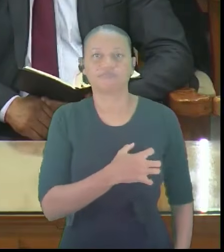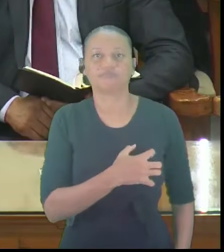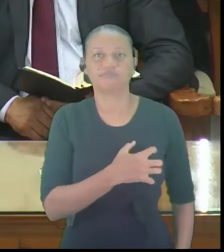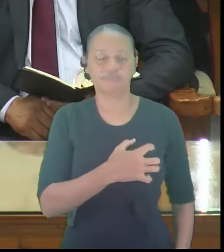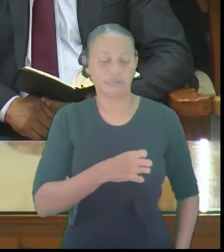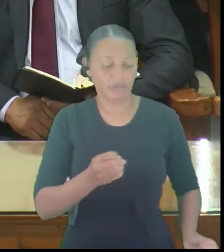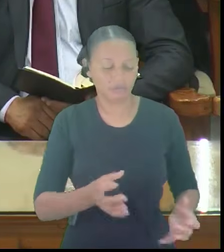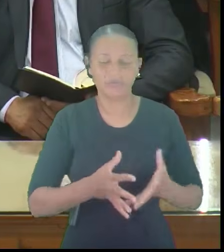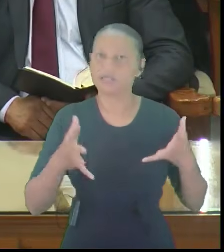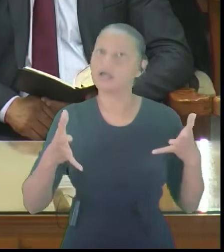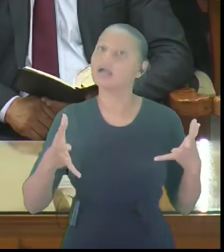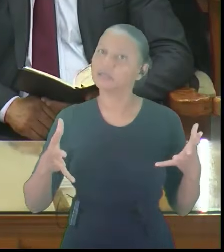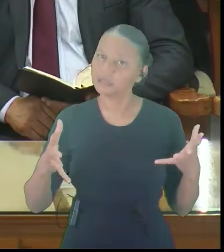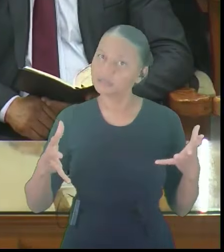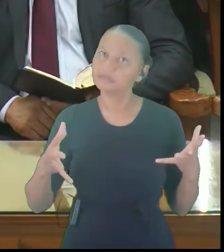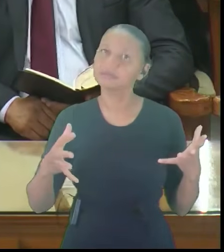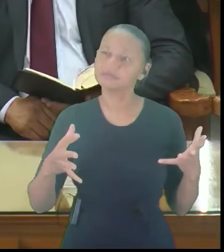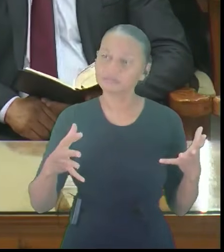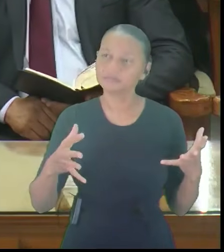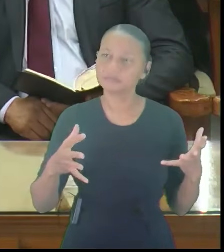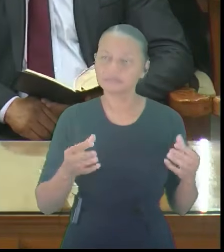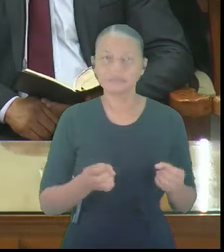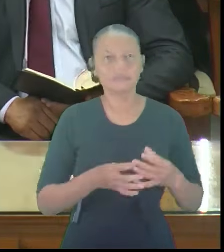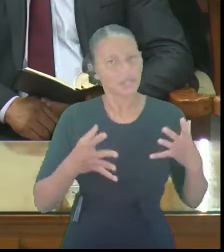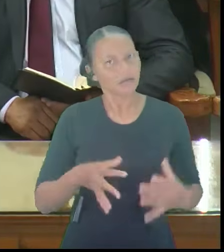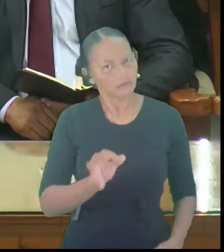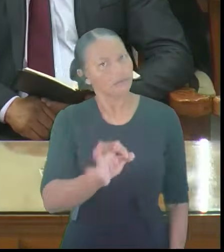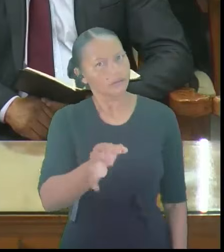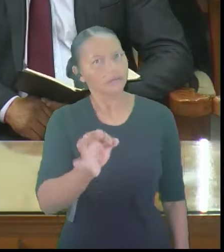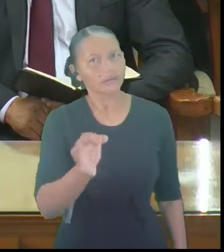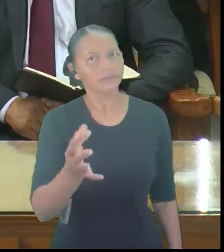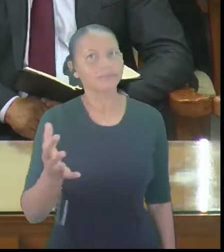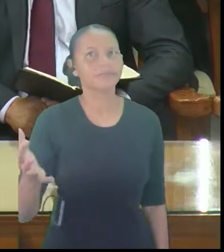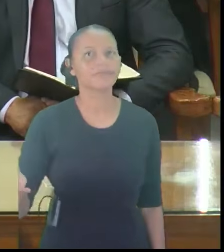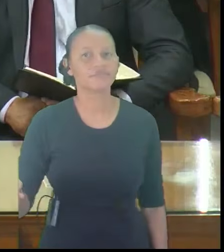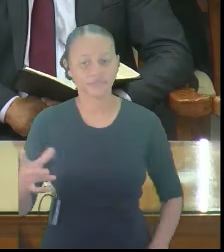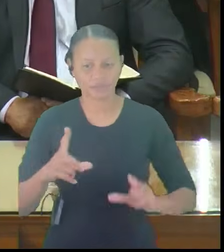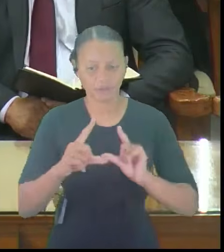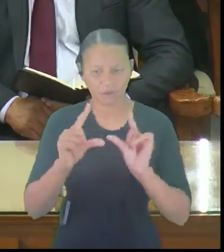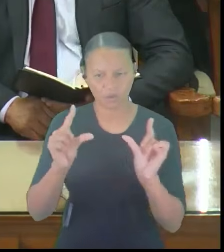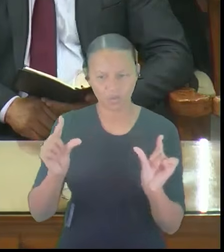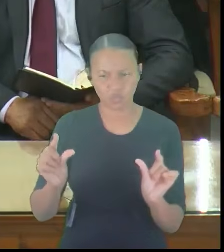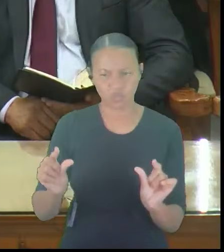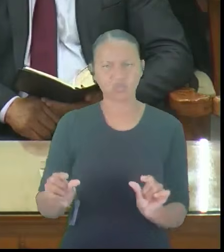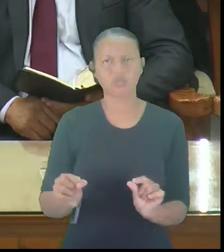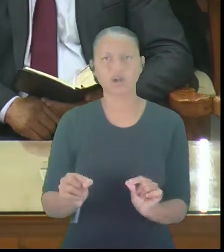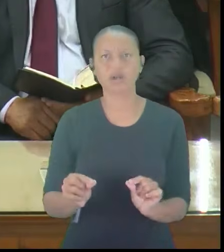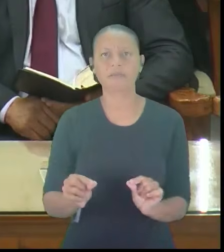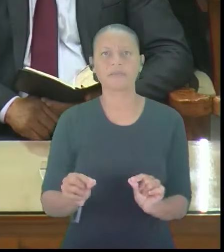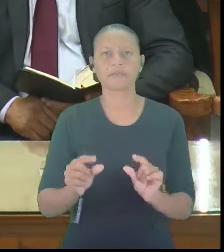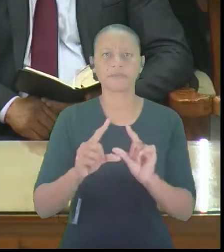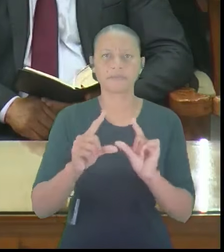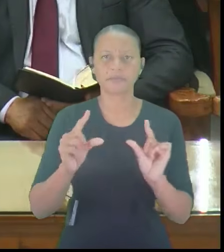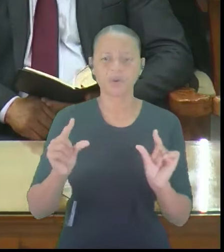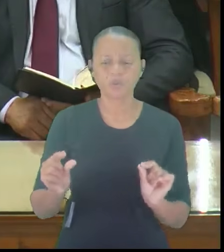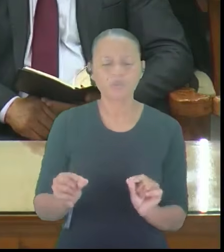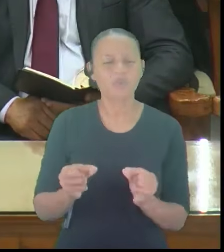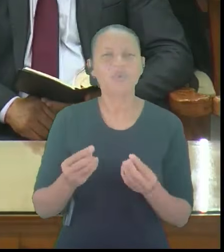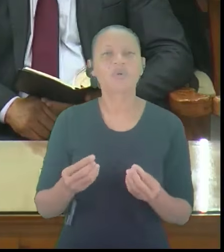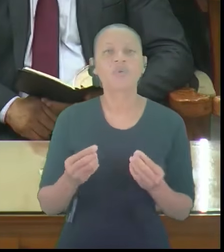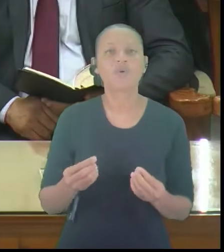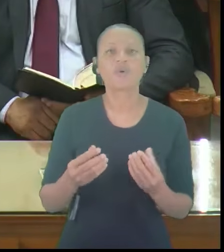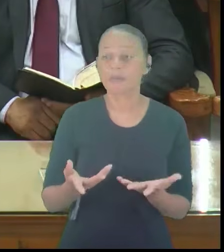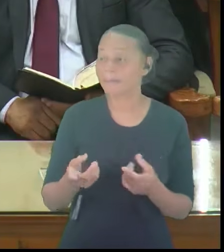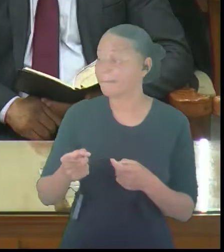milagre grande. É um milagre, não é, irmãos amados? Esse pulmão feito de quê? Esse pulmão feito de quê? De que é feito o pulmão? Cadê